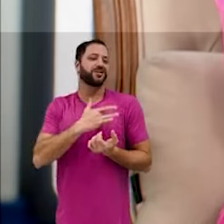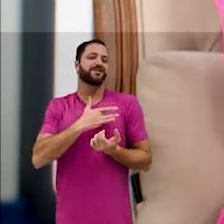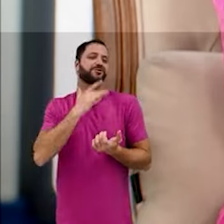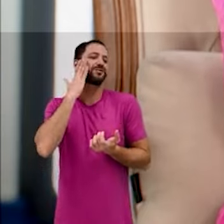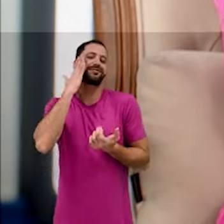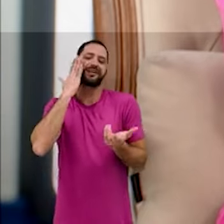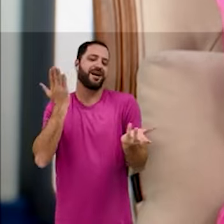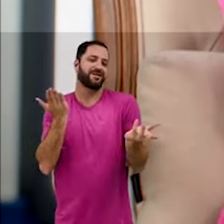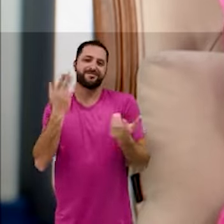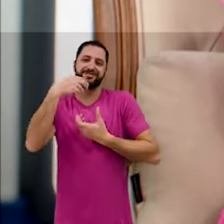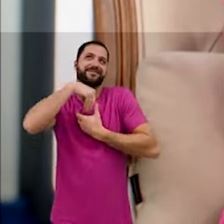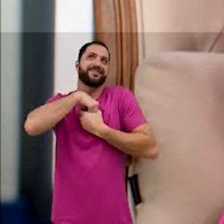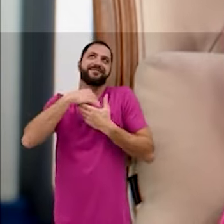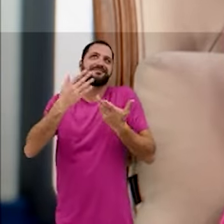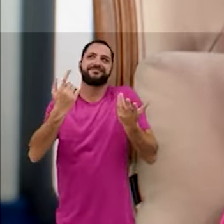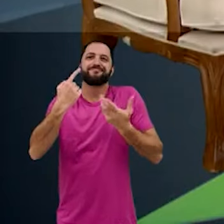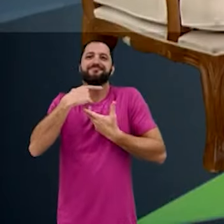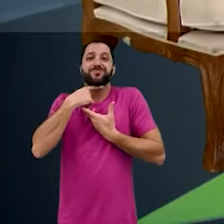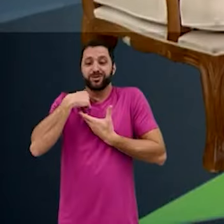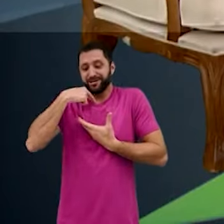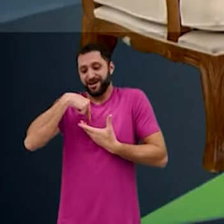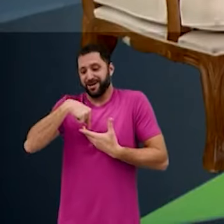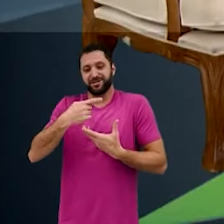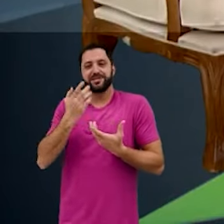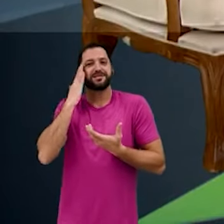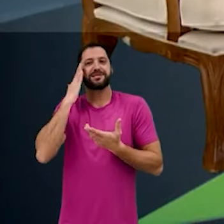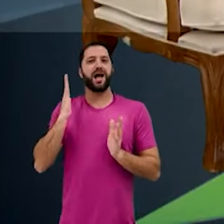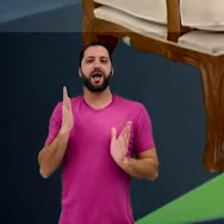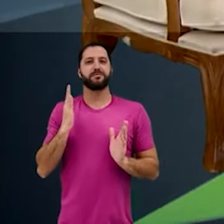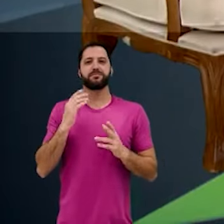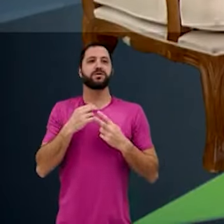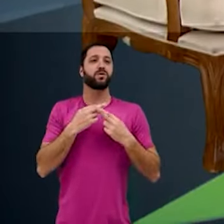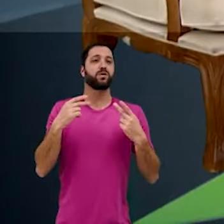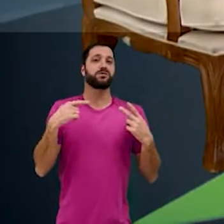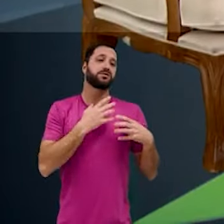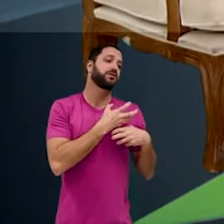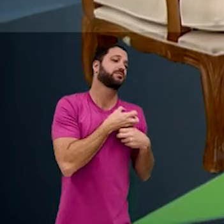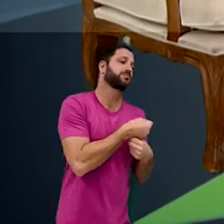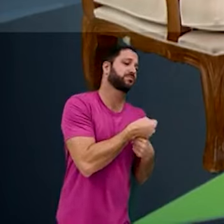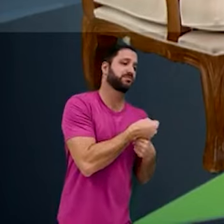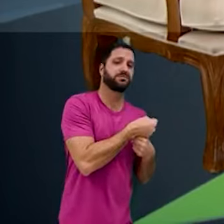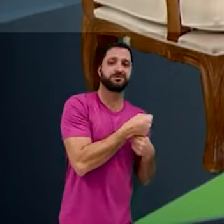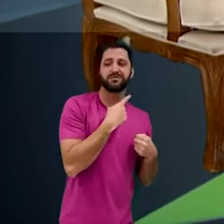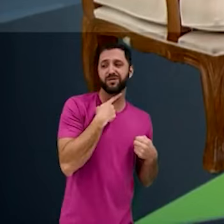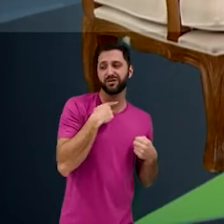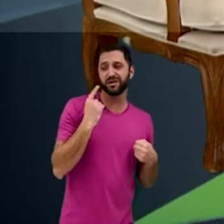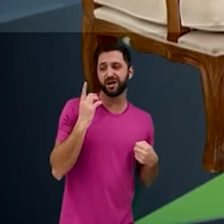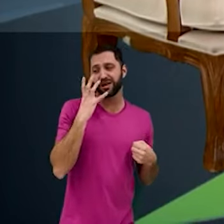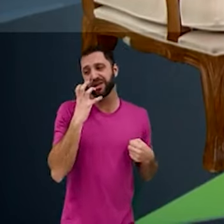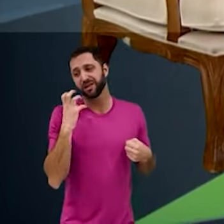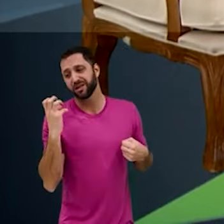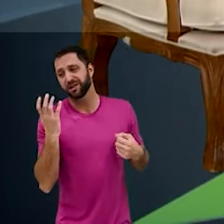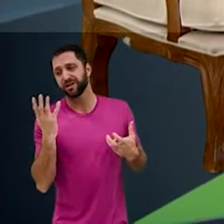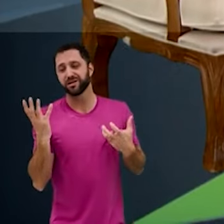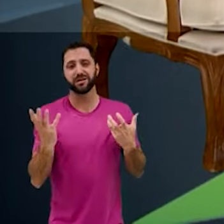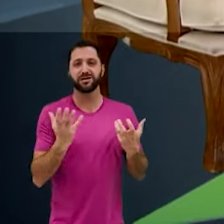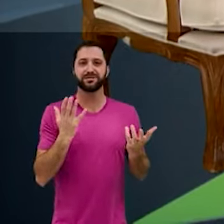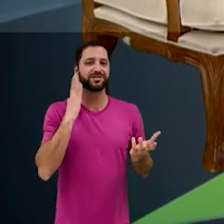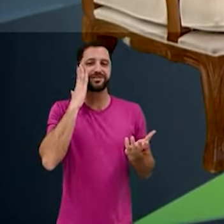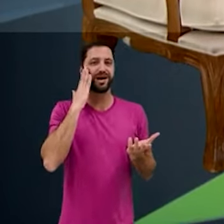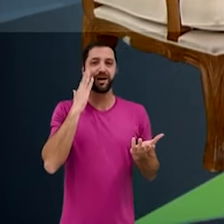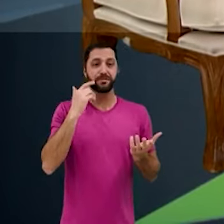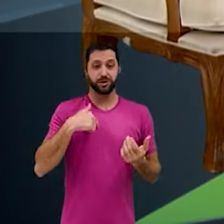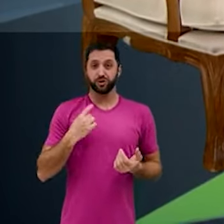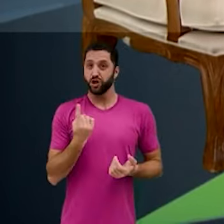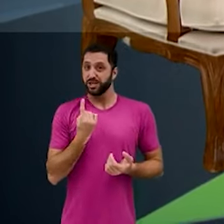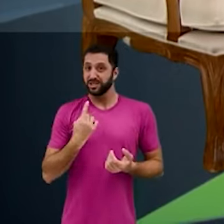quer, o coração já fala. É que a gente não quer assumir por coisas emocionais, apego. Porque sozinha, eu